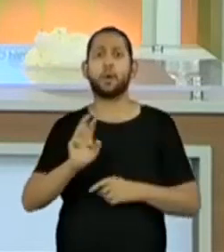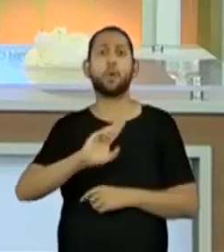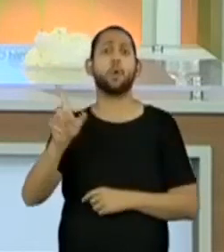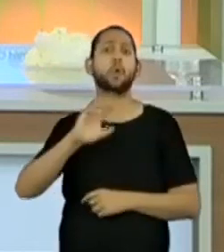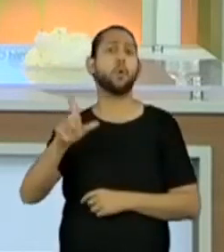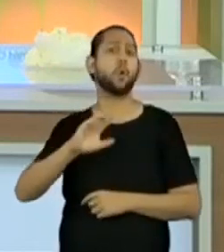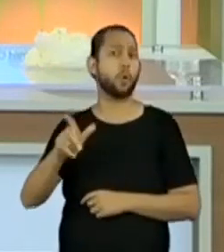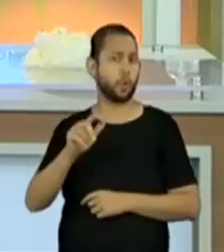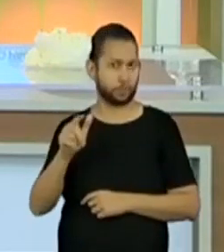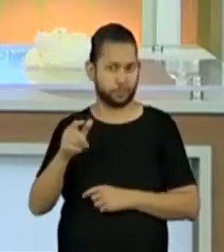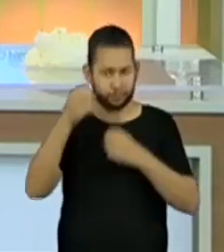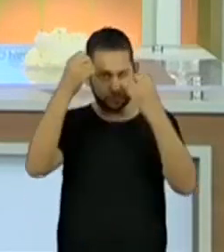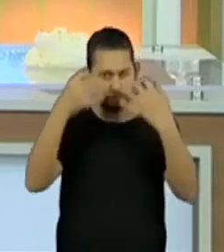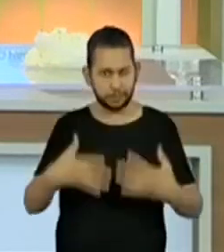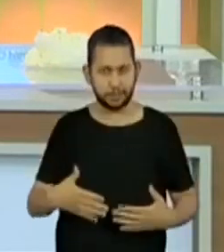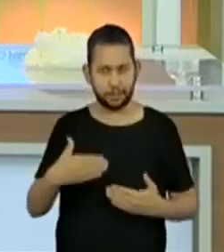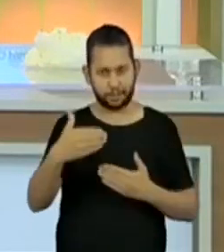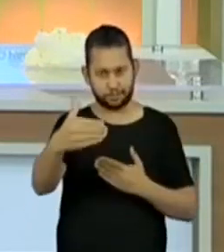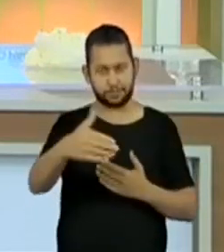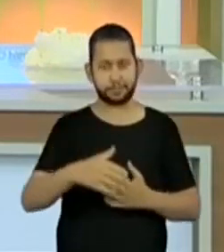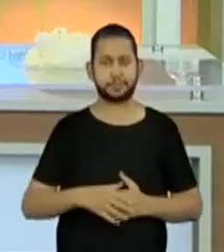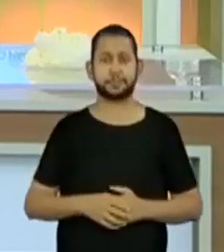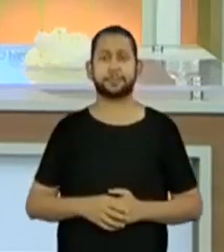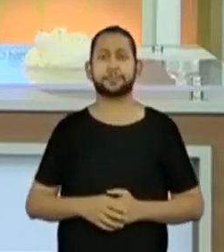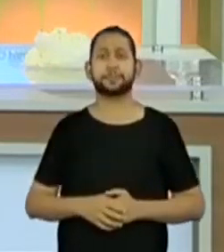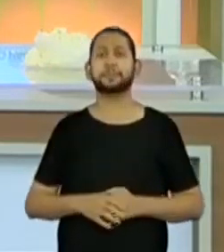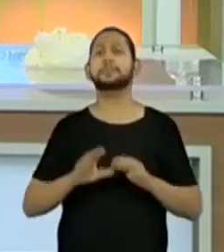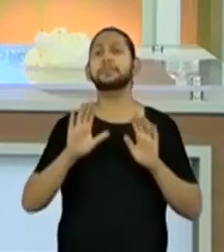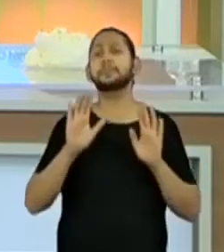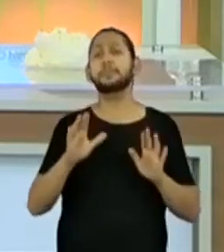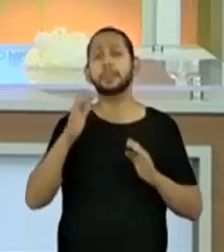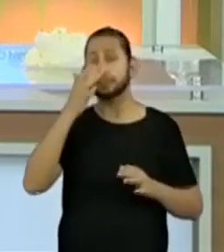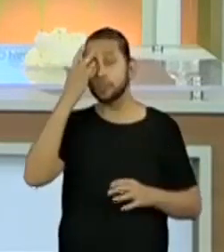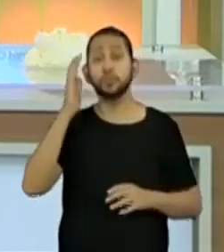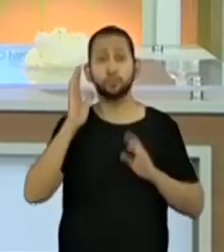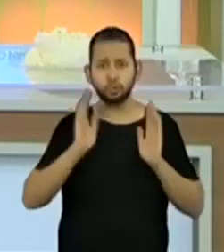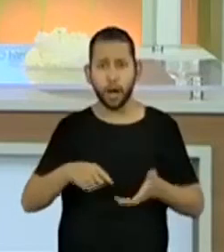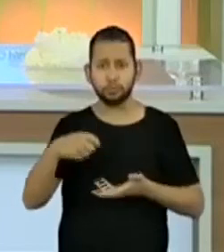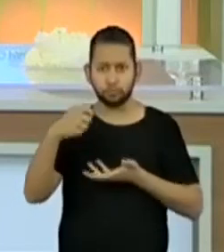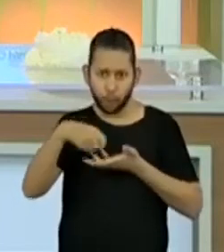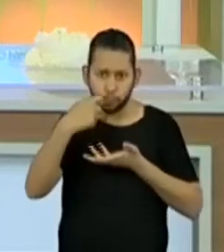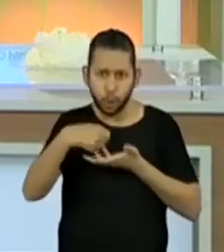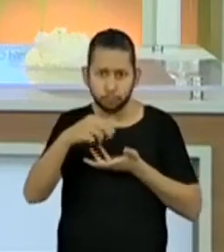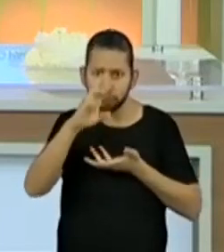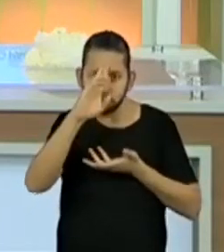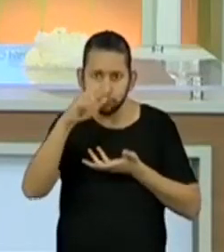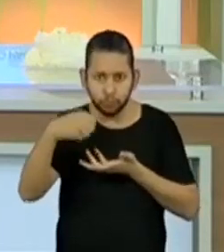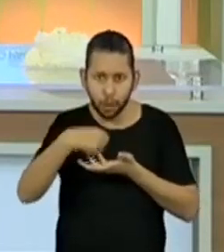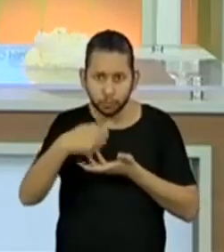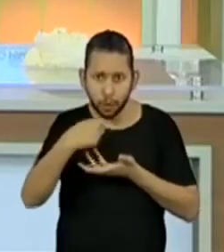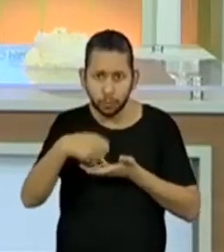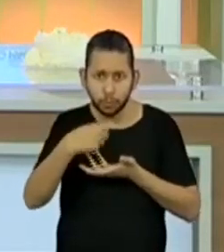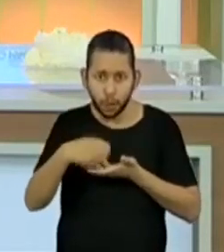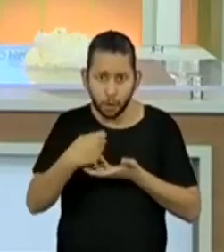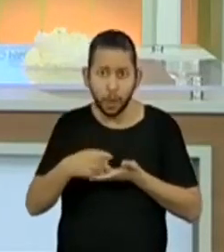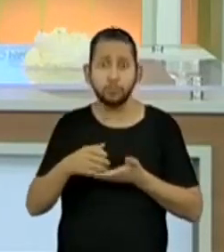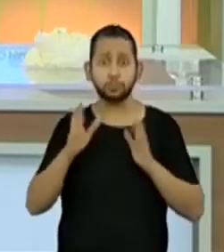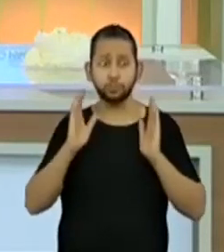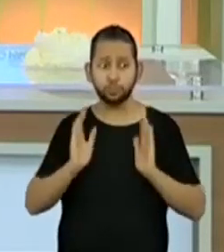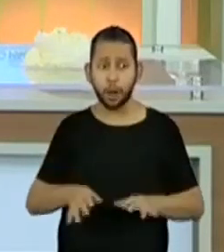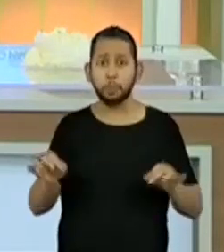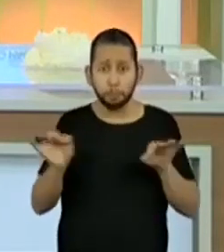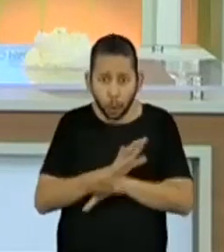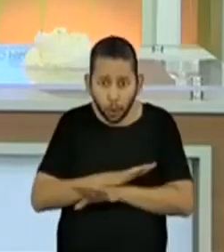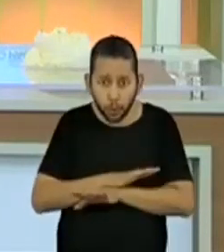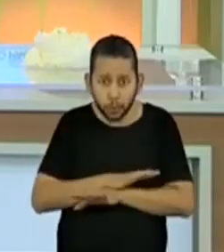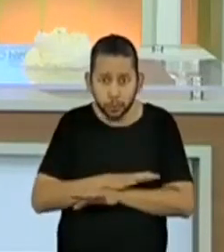descobrir daqui a pouquinho. Ora, quem já se alimentou, já almoçou, ou quem já fez a refeição de